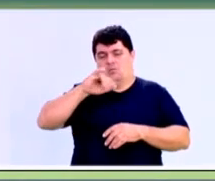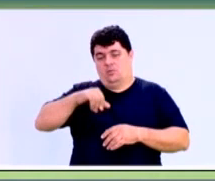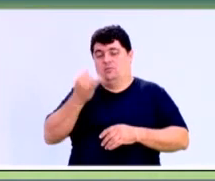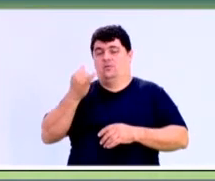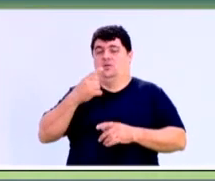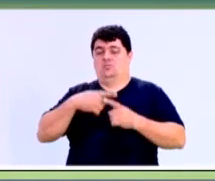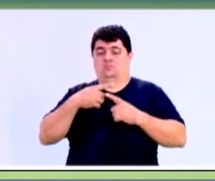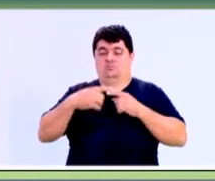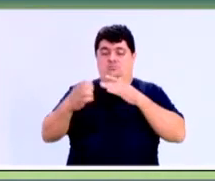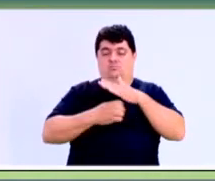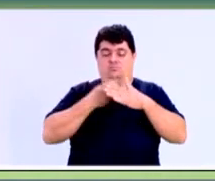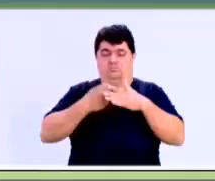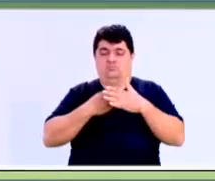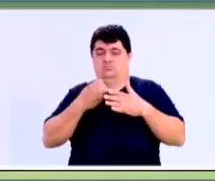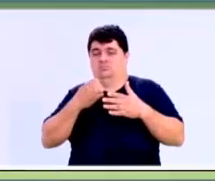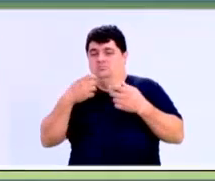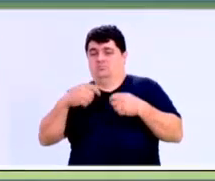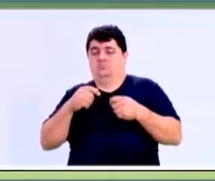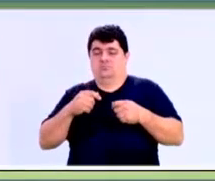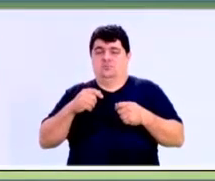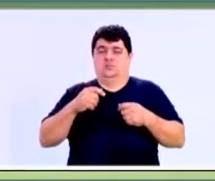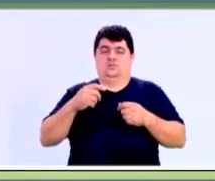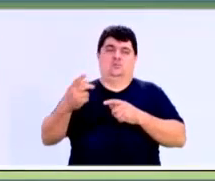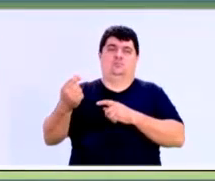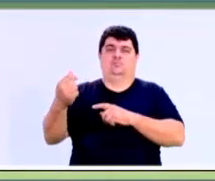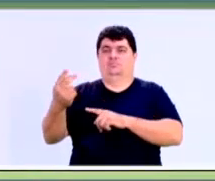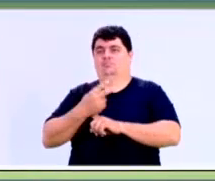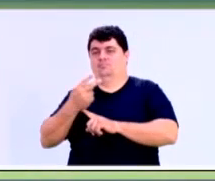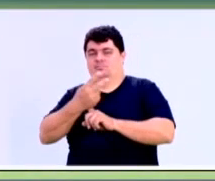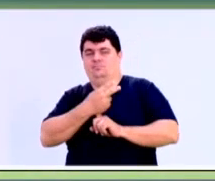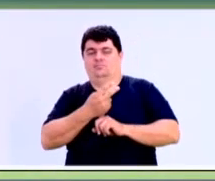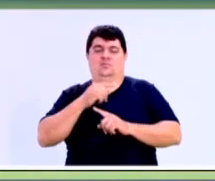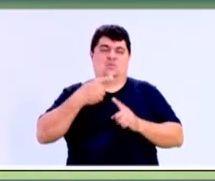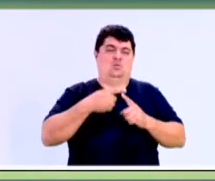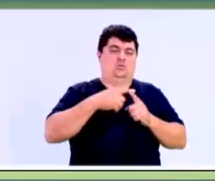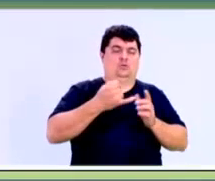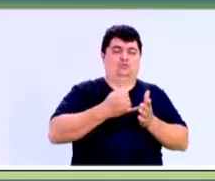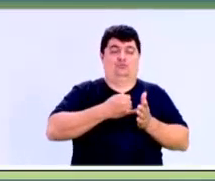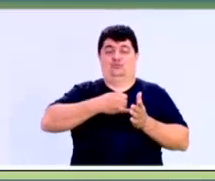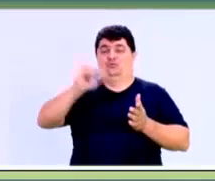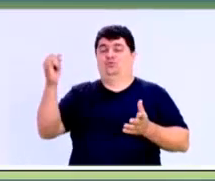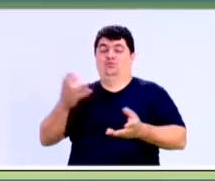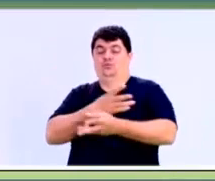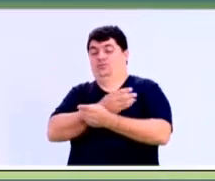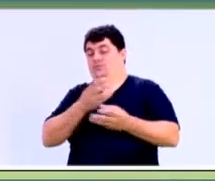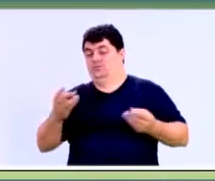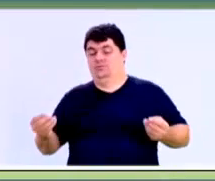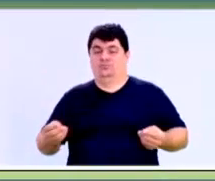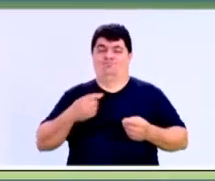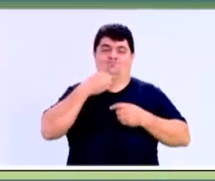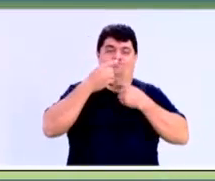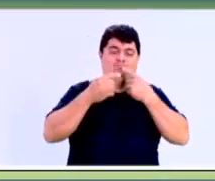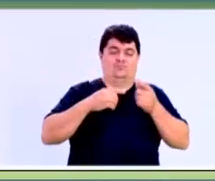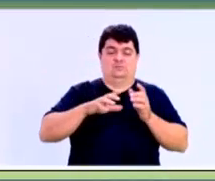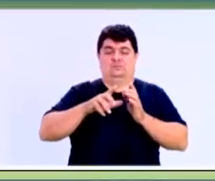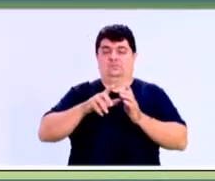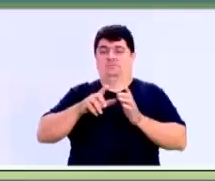a empresa não necessite de recursos financeiros para realizar suas operações.